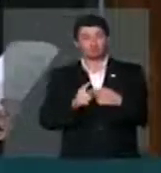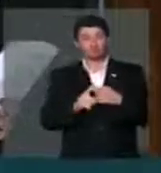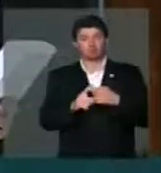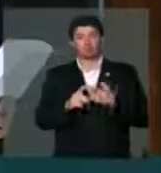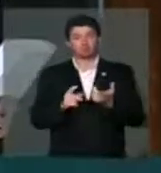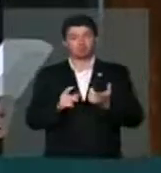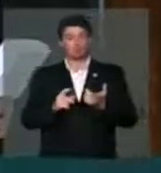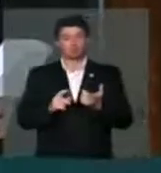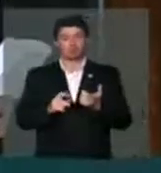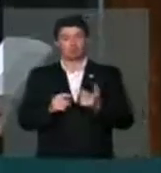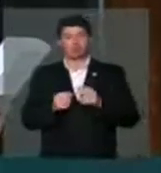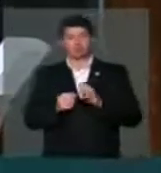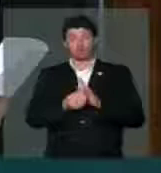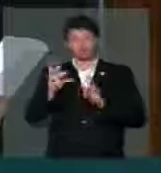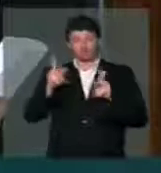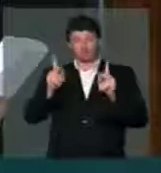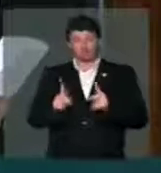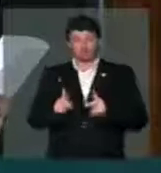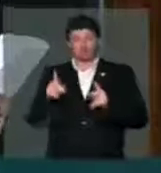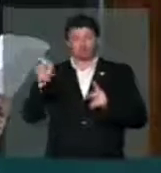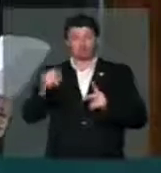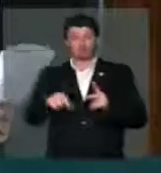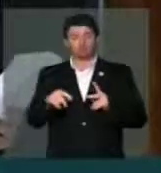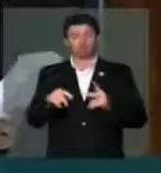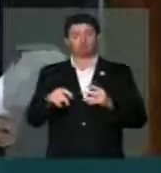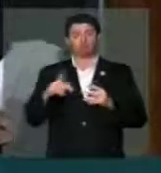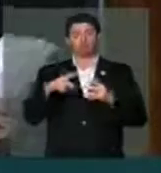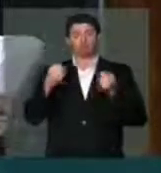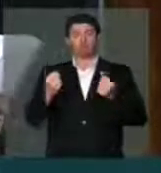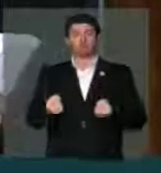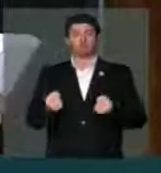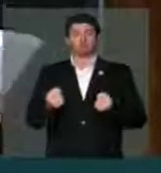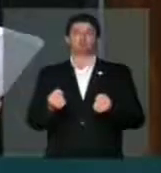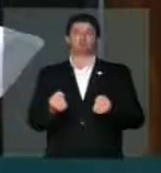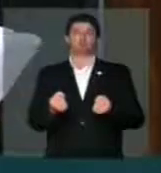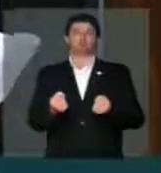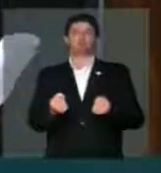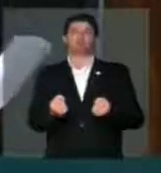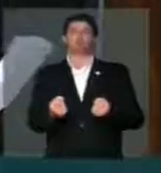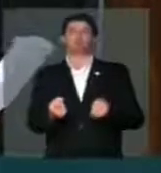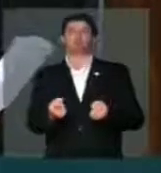variável populacional tenha um peso